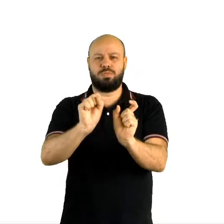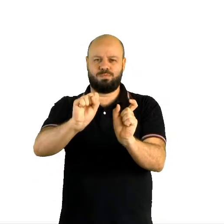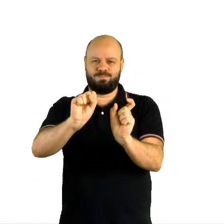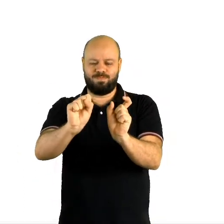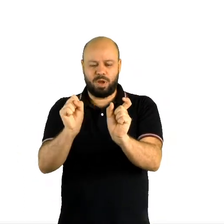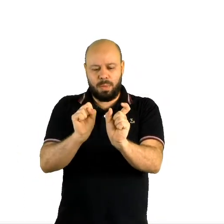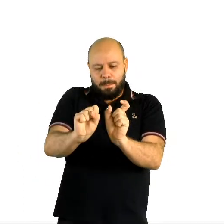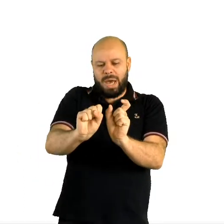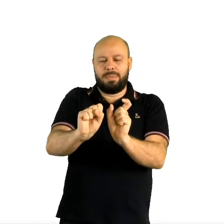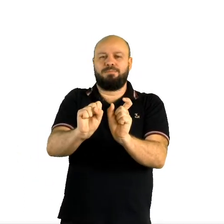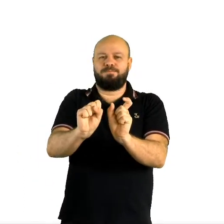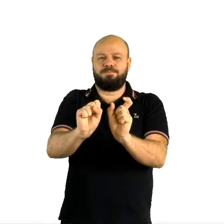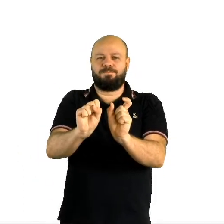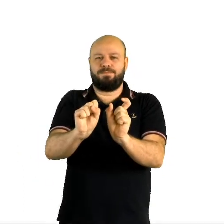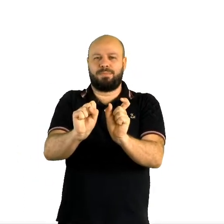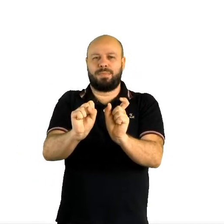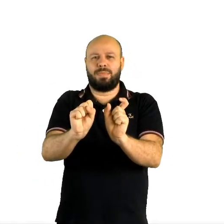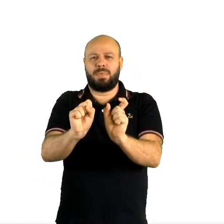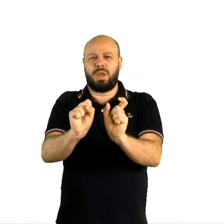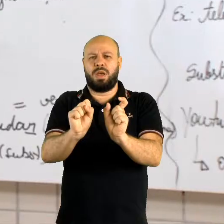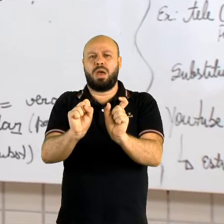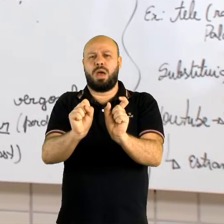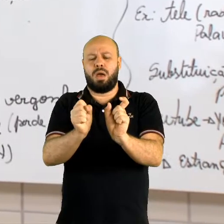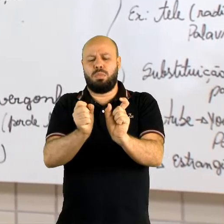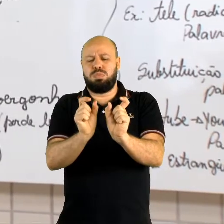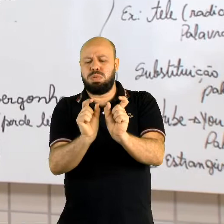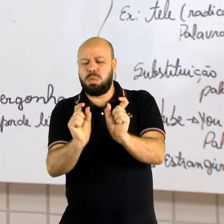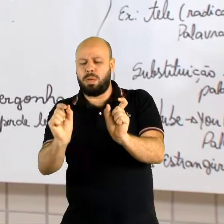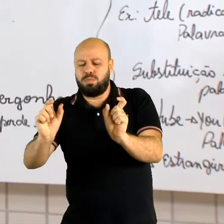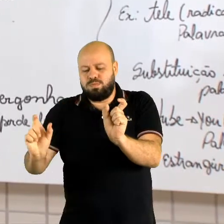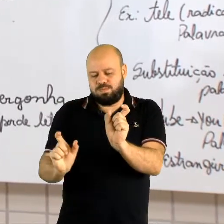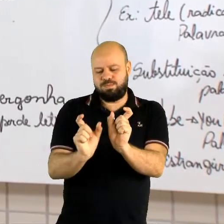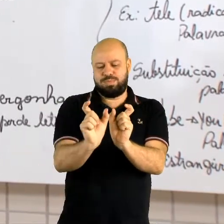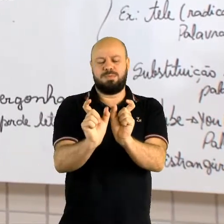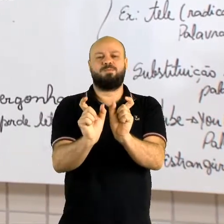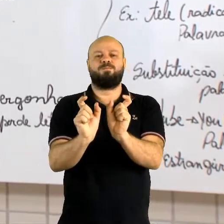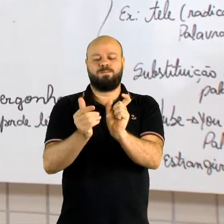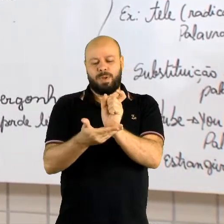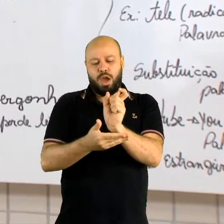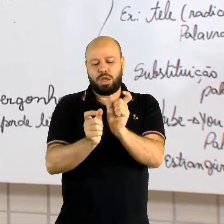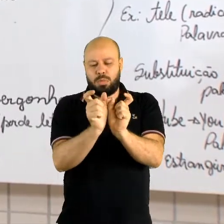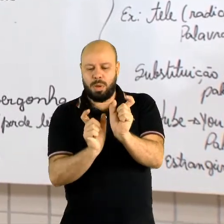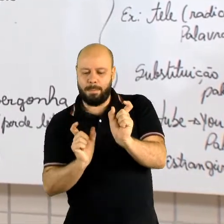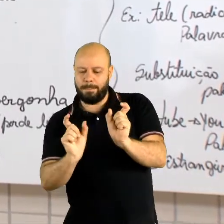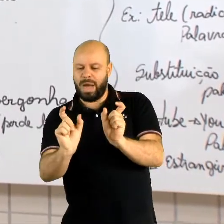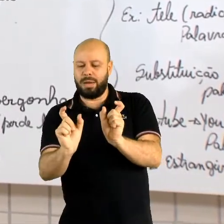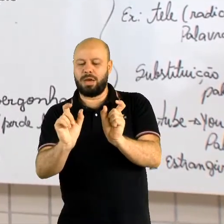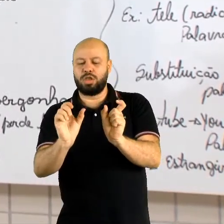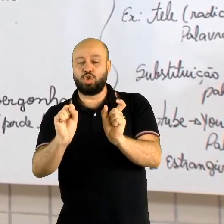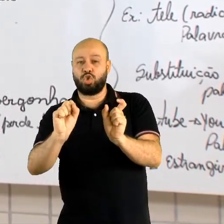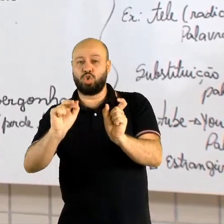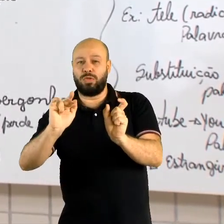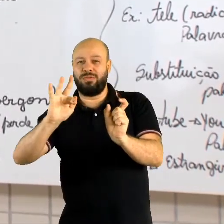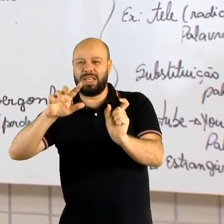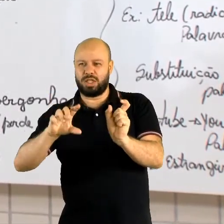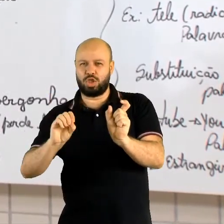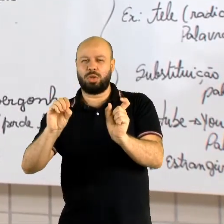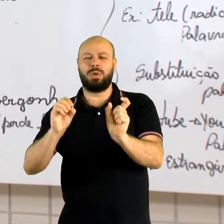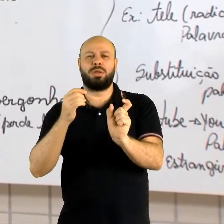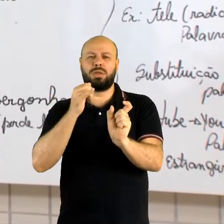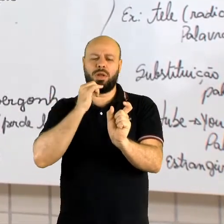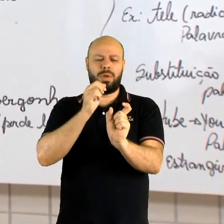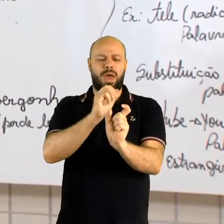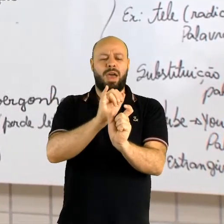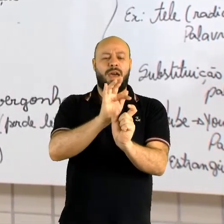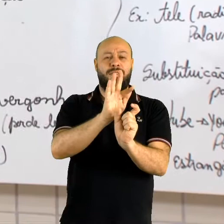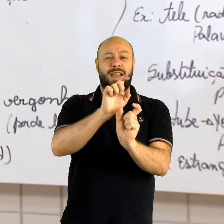palavra. Então, o que é sufixo? É o que vem depois do radical. Feliz, eu acrescentei o quê? O